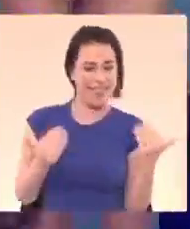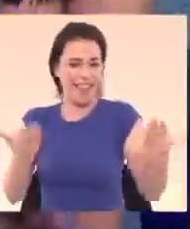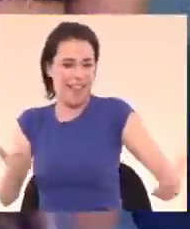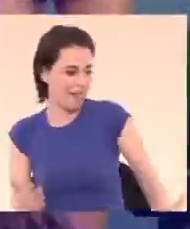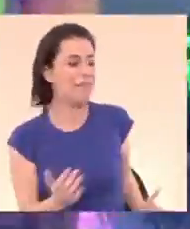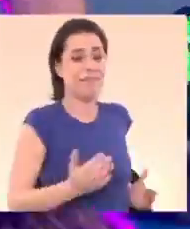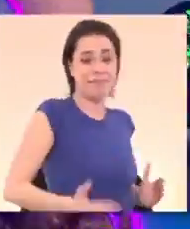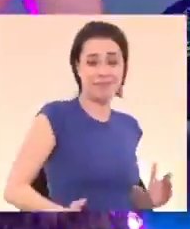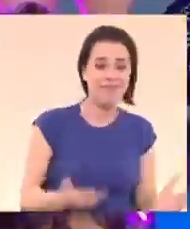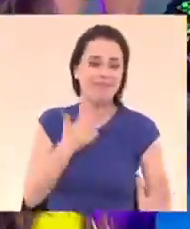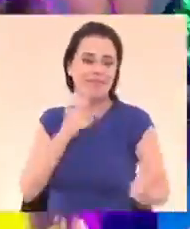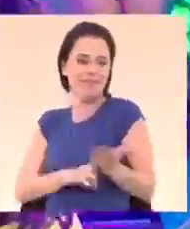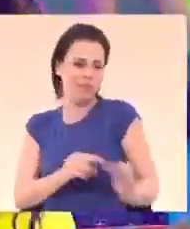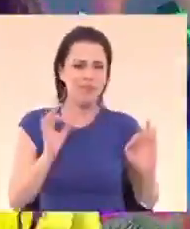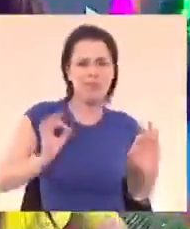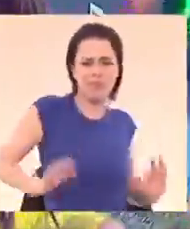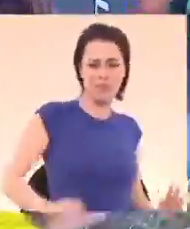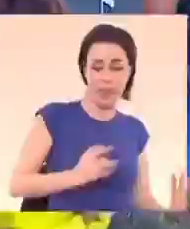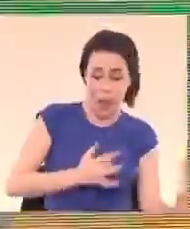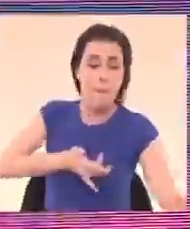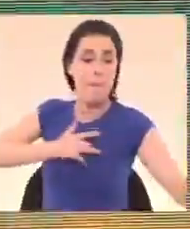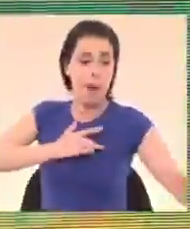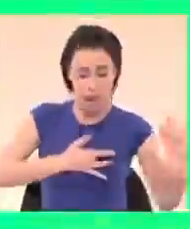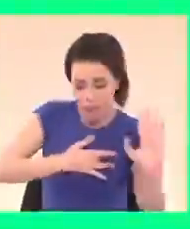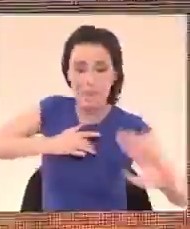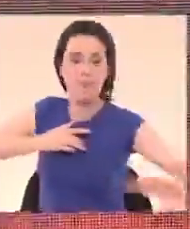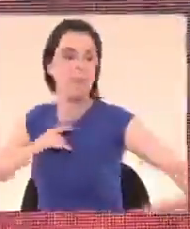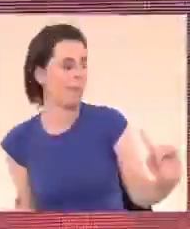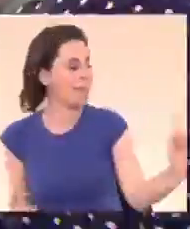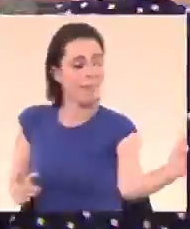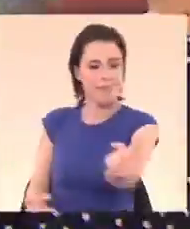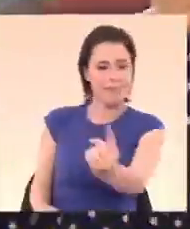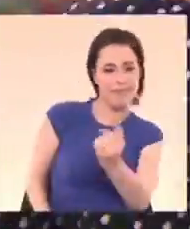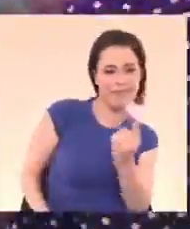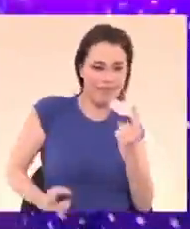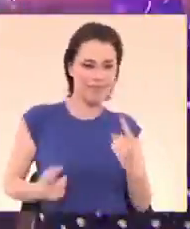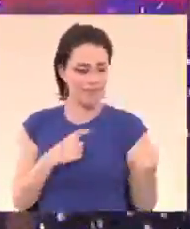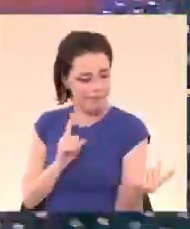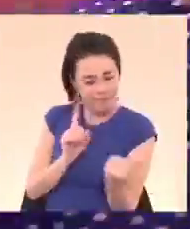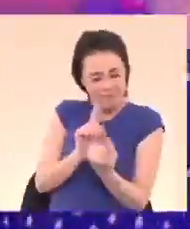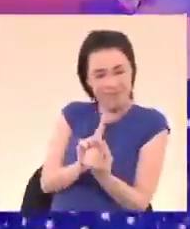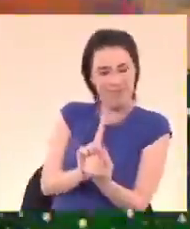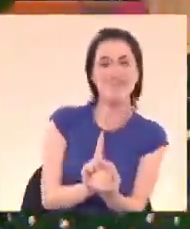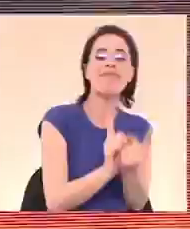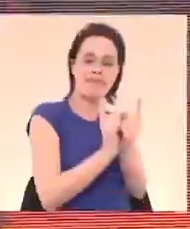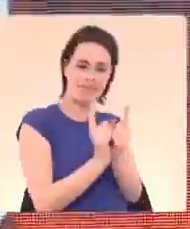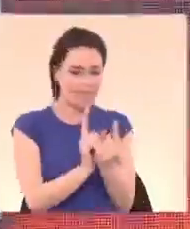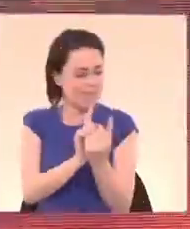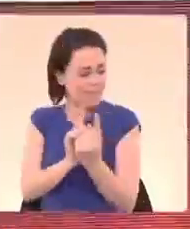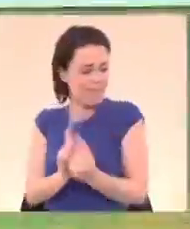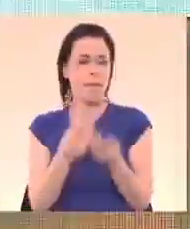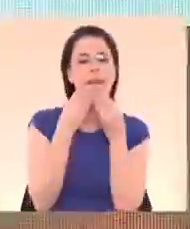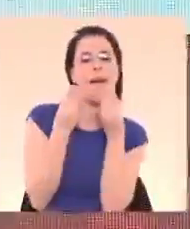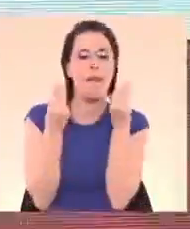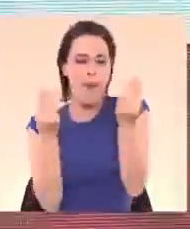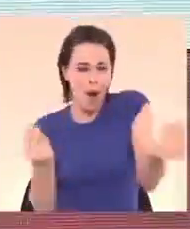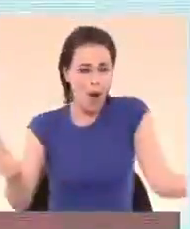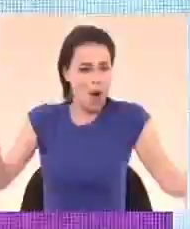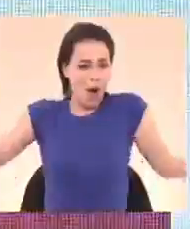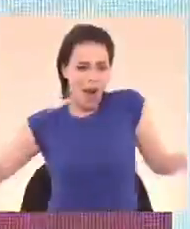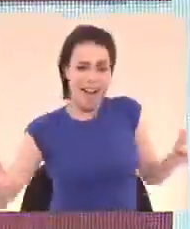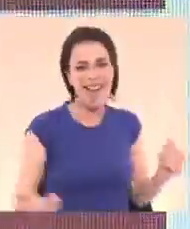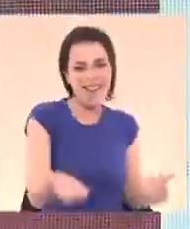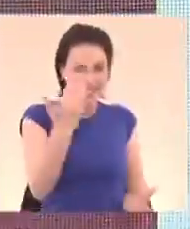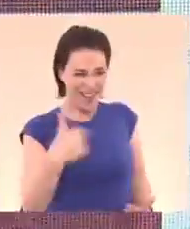entregar meu verdadeiro amor, quando tu vieres vou me envolver, provar o teu sabor.